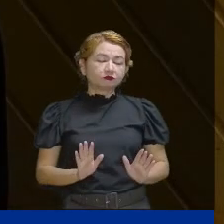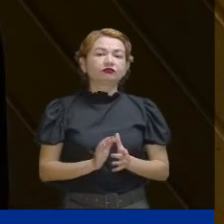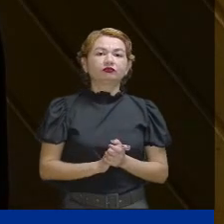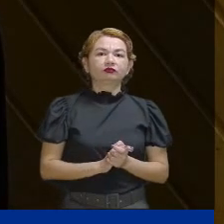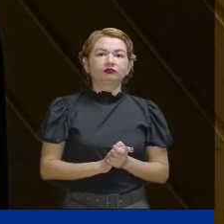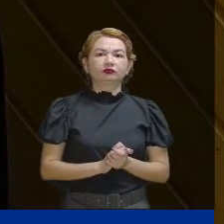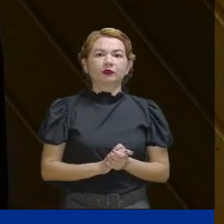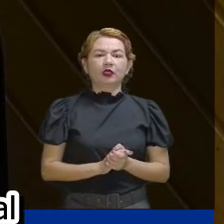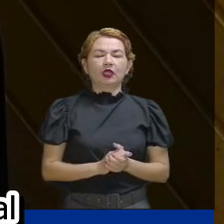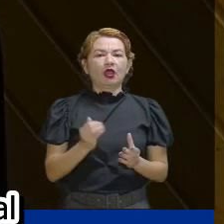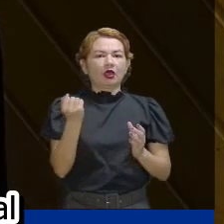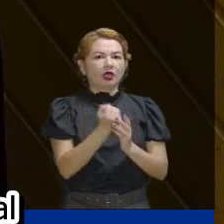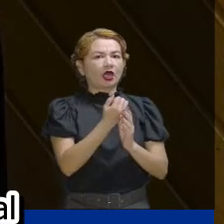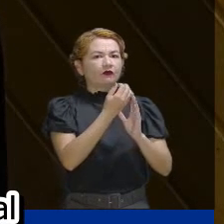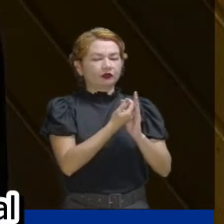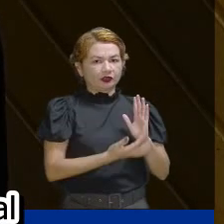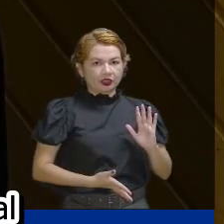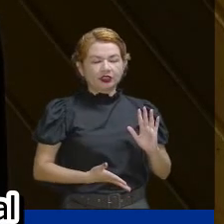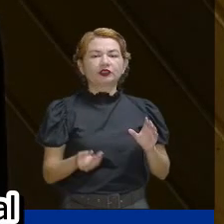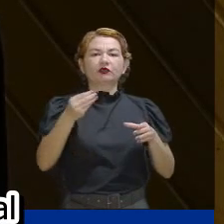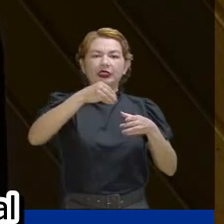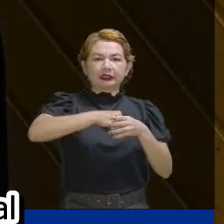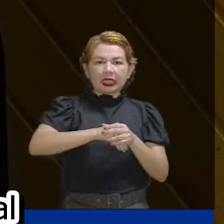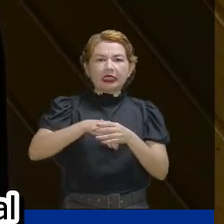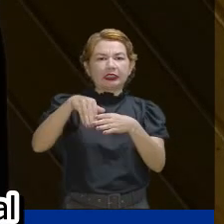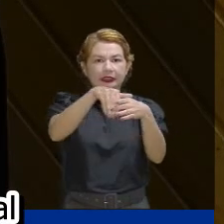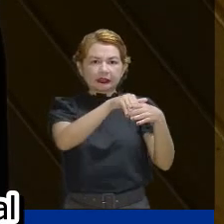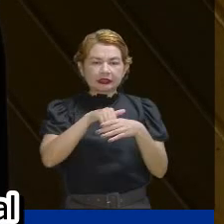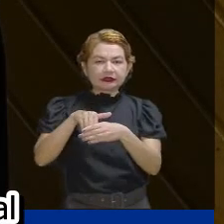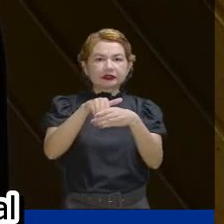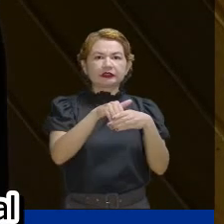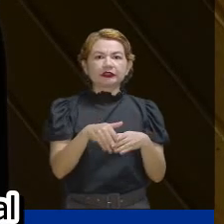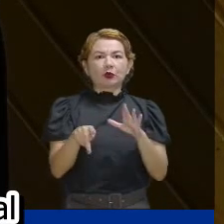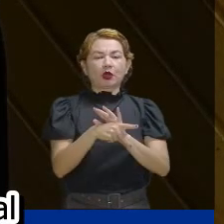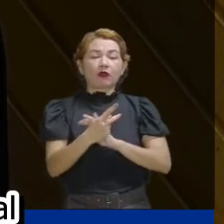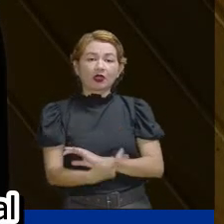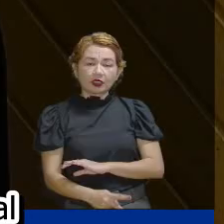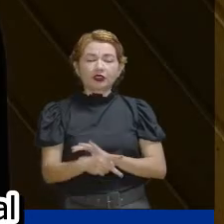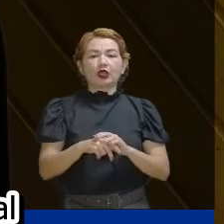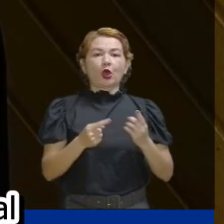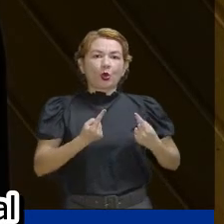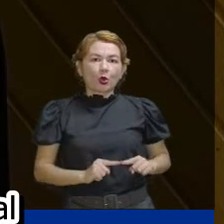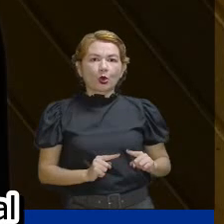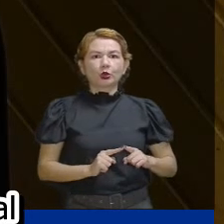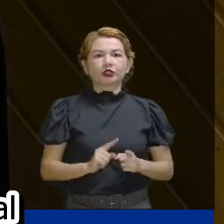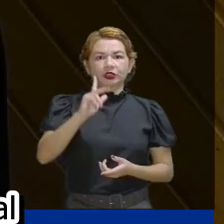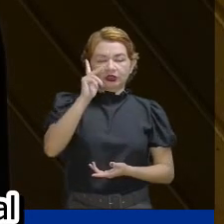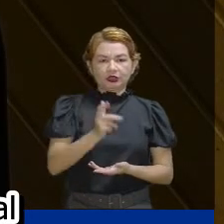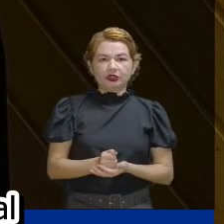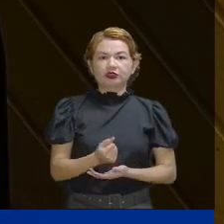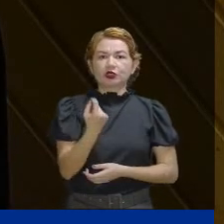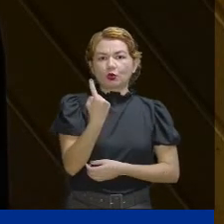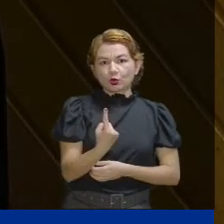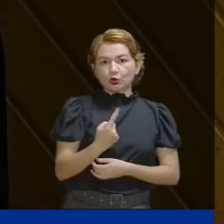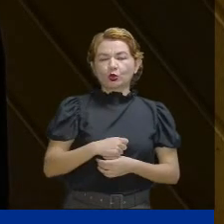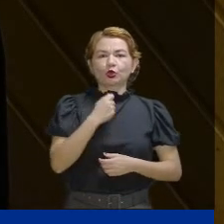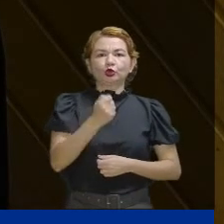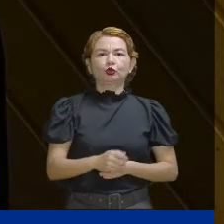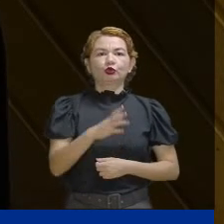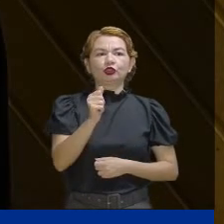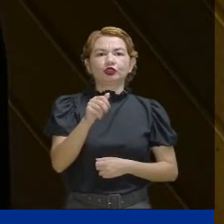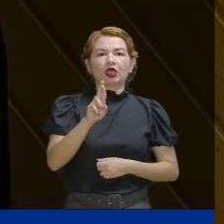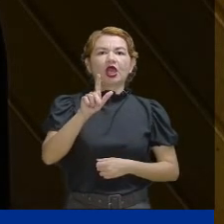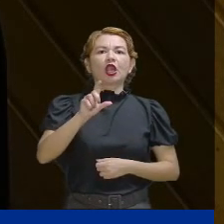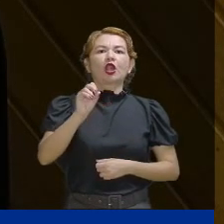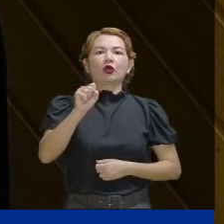a interposição de agravo interno contra a decisão colegiada, a qual substituiu a decisão monocrática proferida pelo juiz Carlos